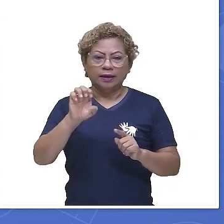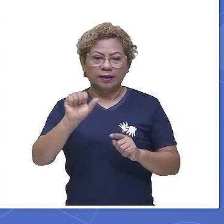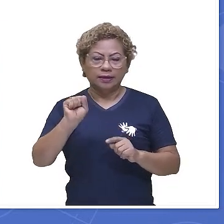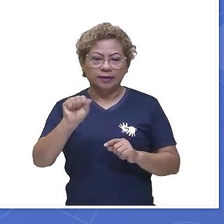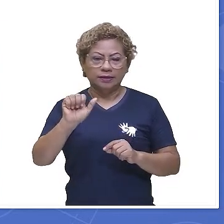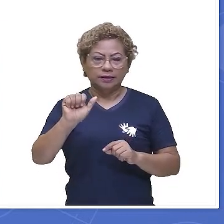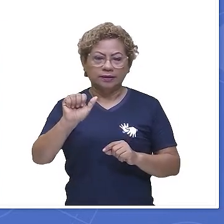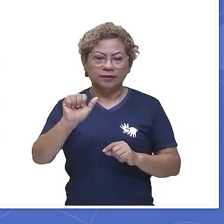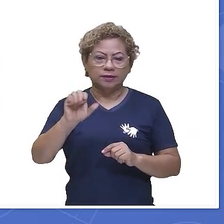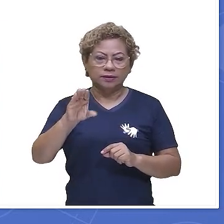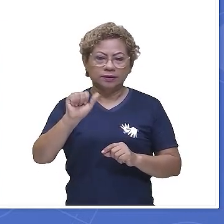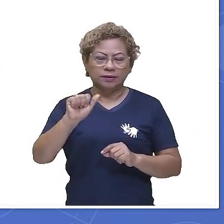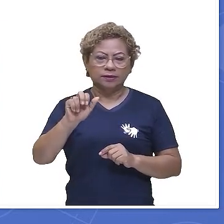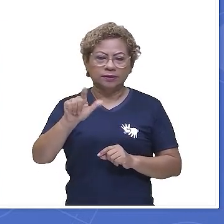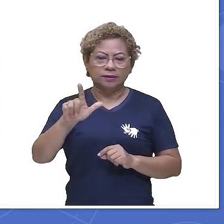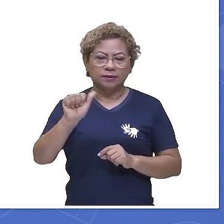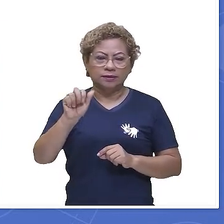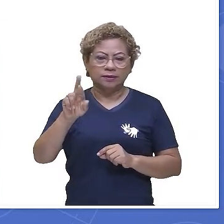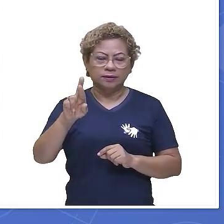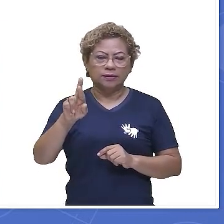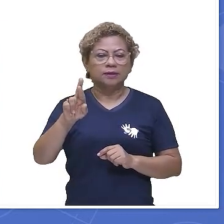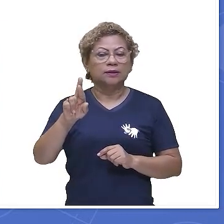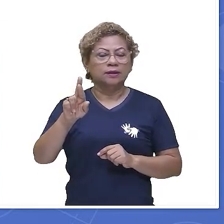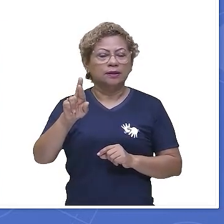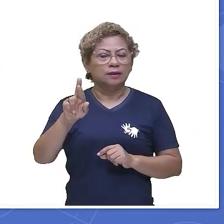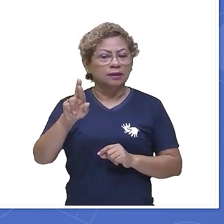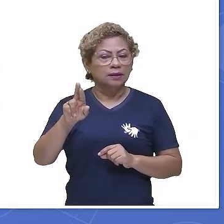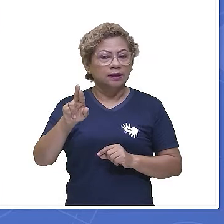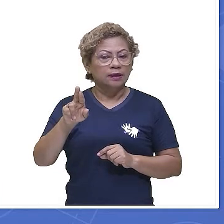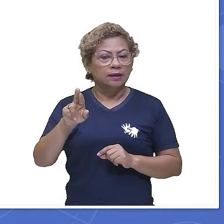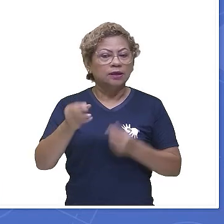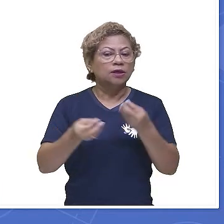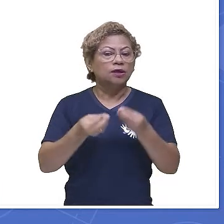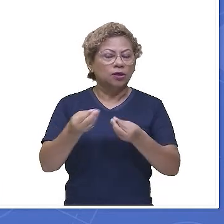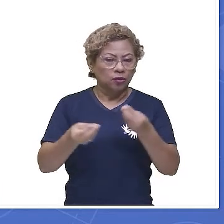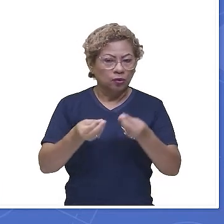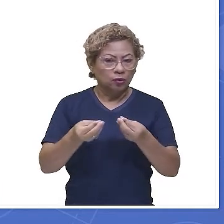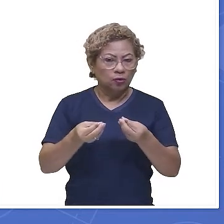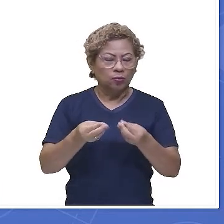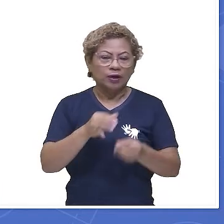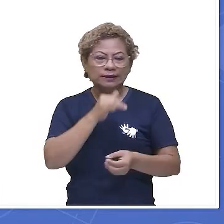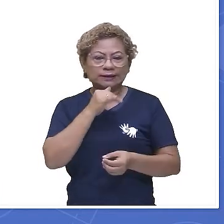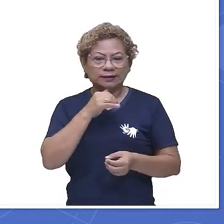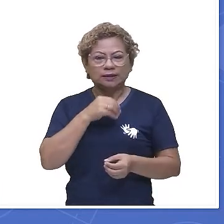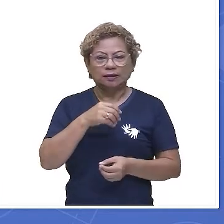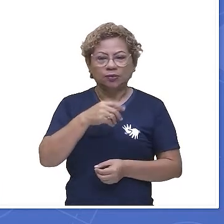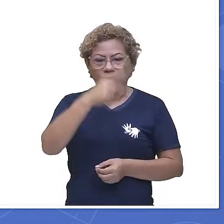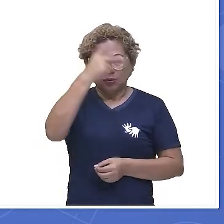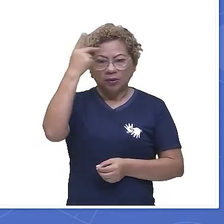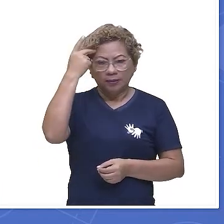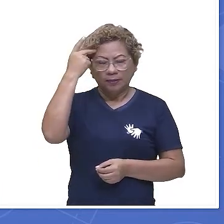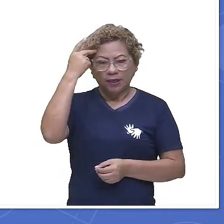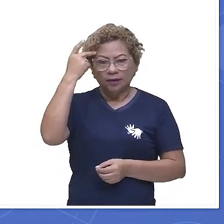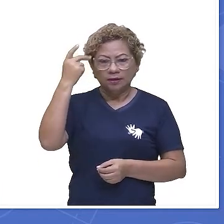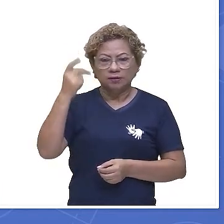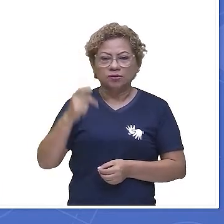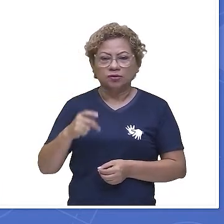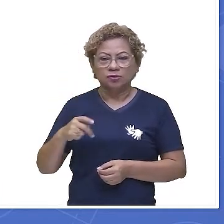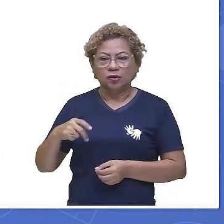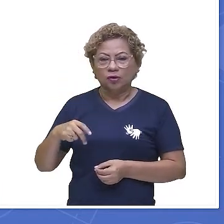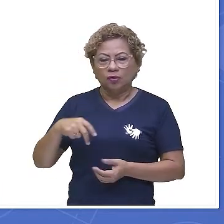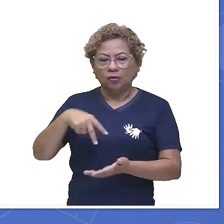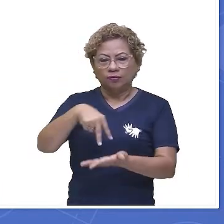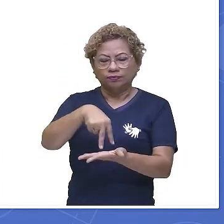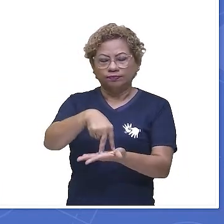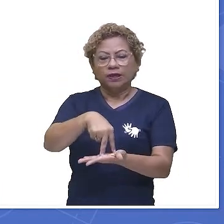para me medir a massa, depois que eu faço a medida, e eu posso fazer a medida sob uma balança, então eu posso